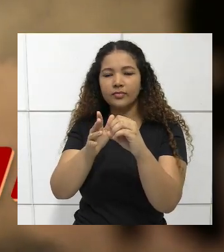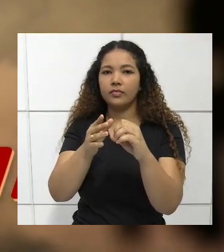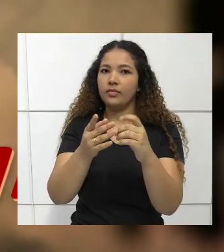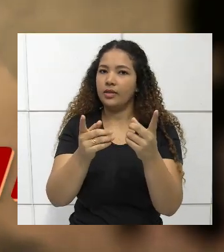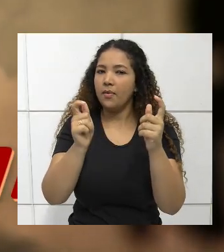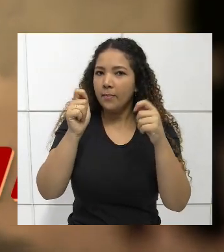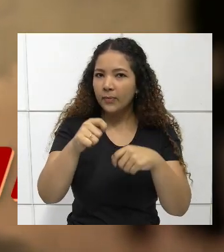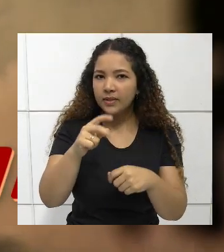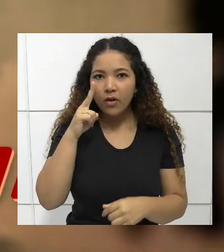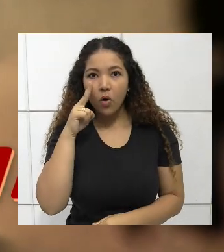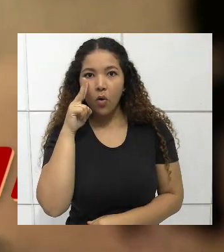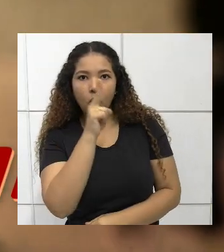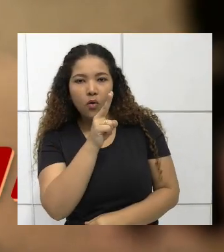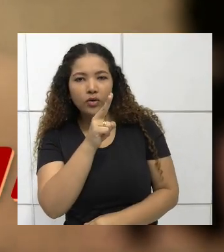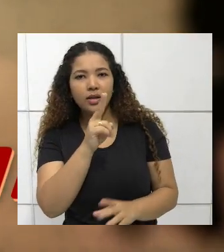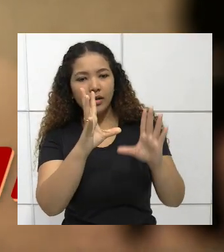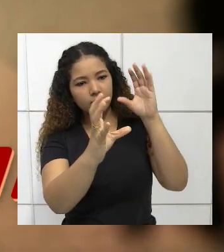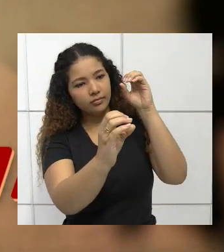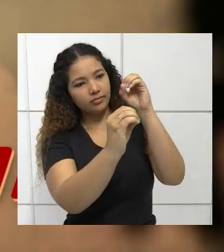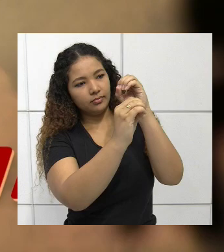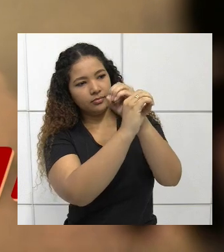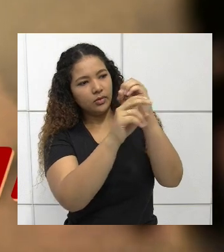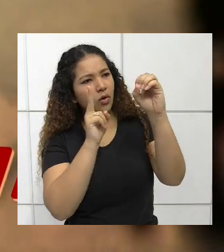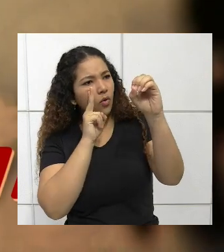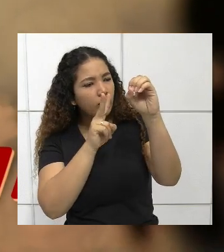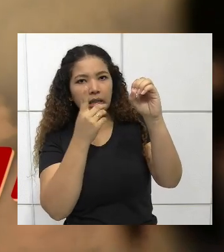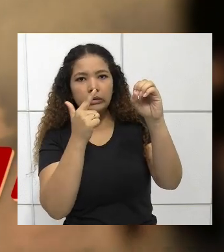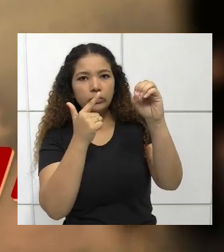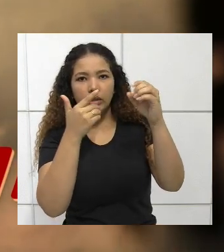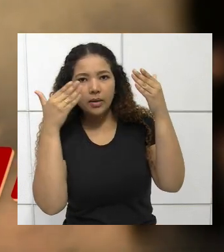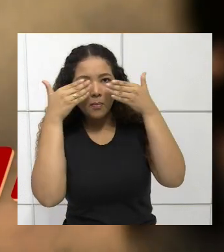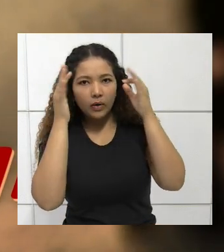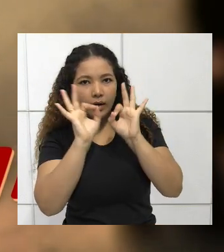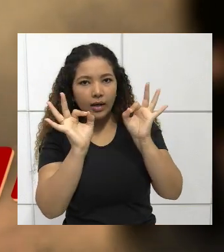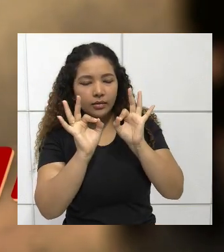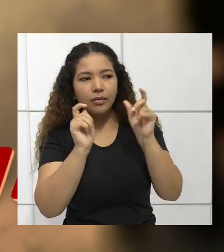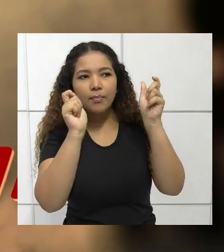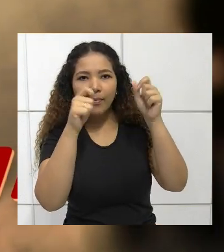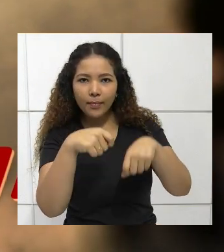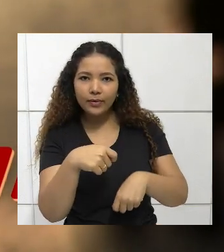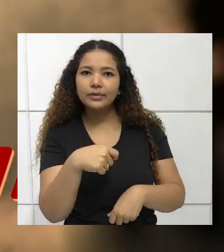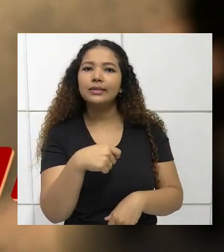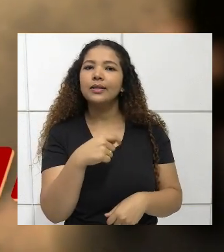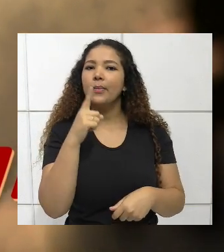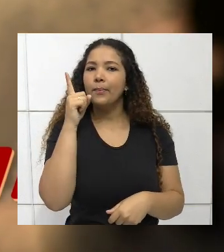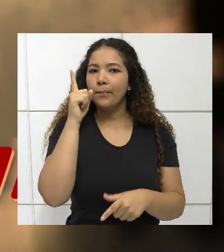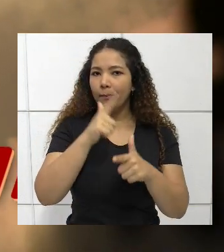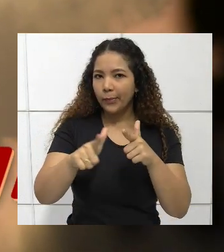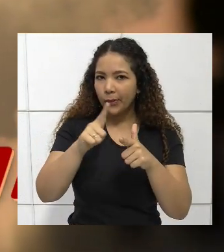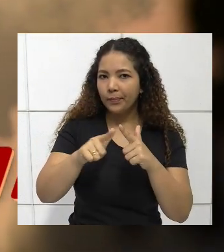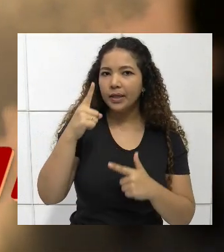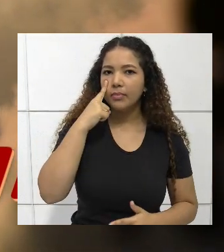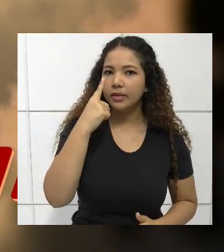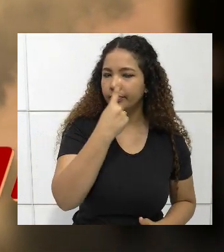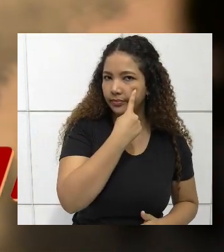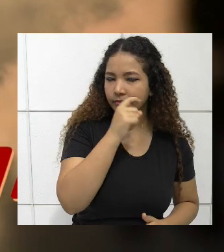diretamente para o Sol ou um eclipse sem proteção adequada pode causar danos sérios aos olhos.